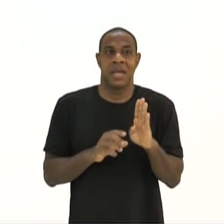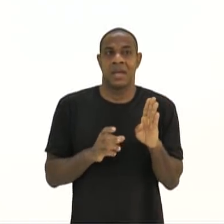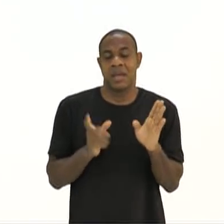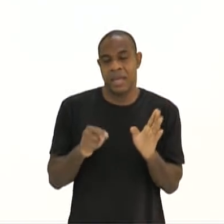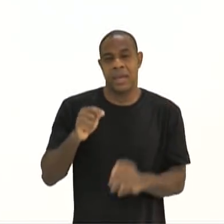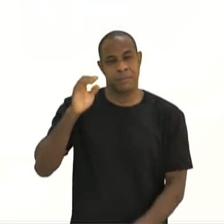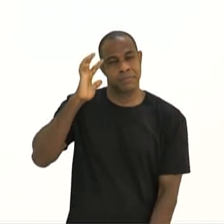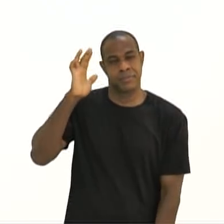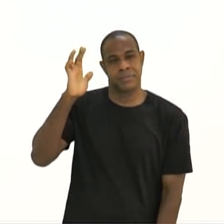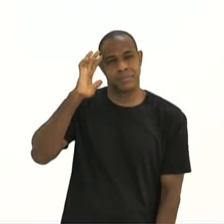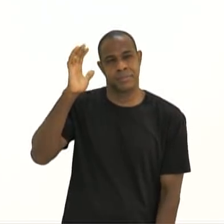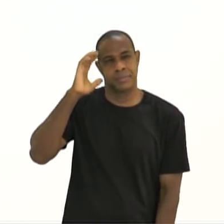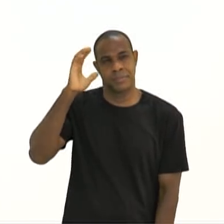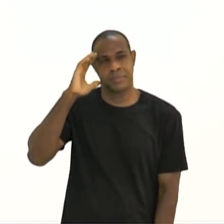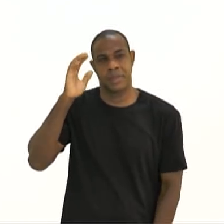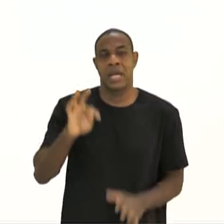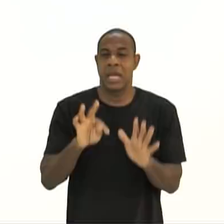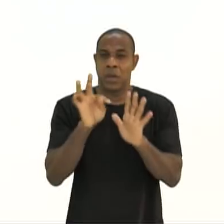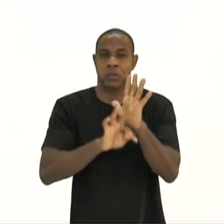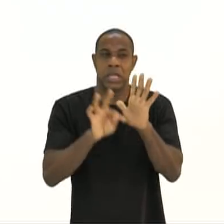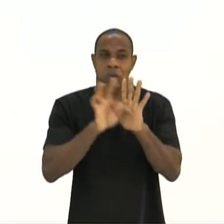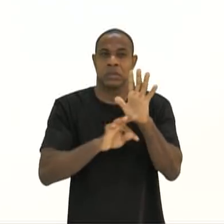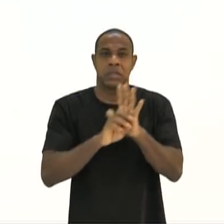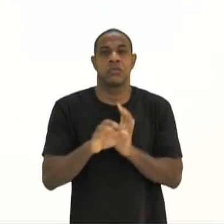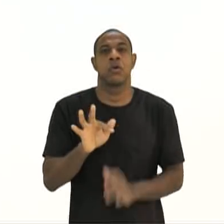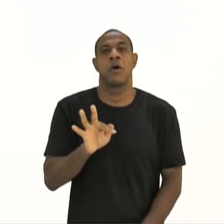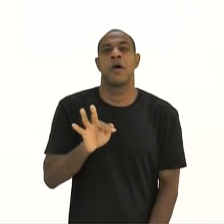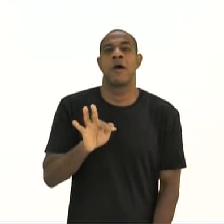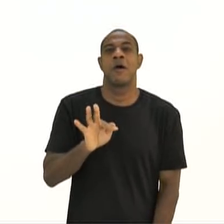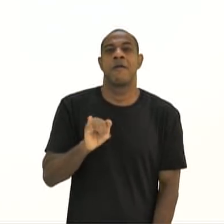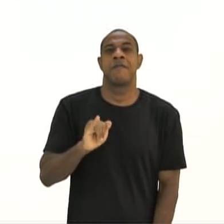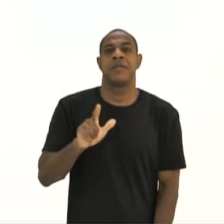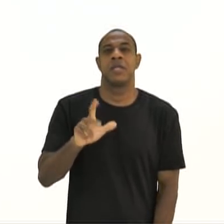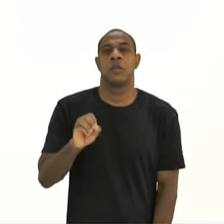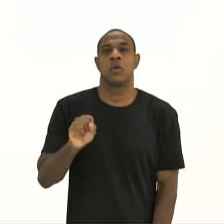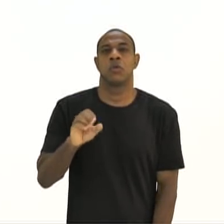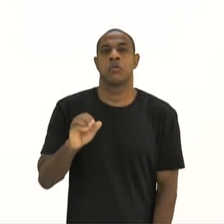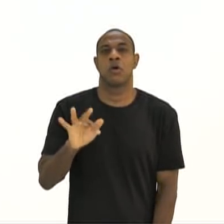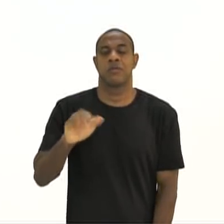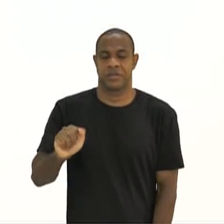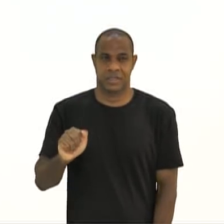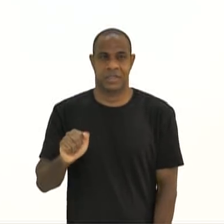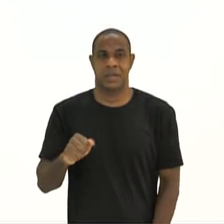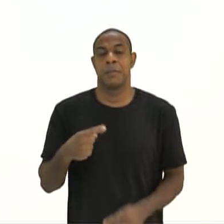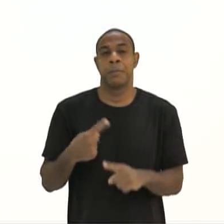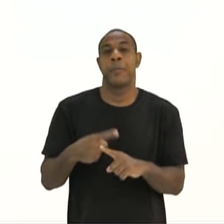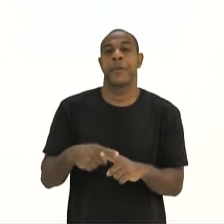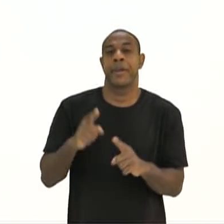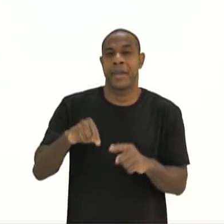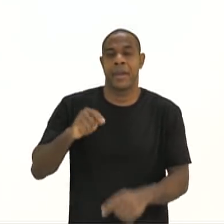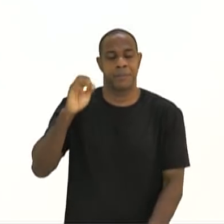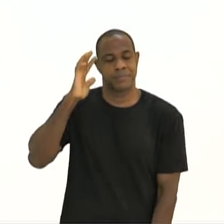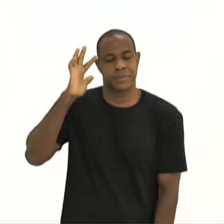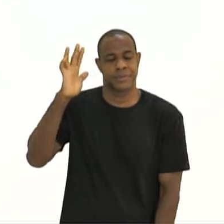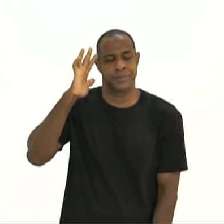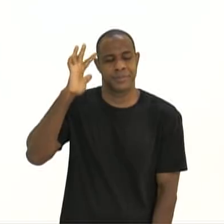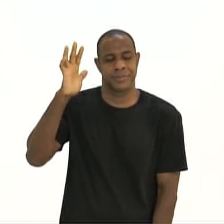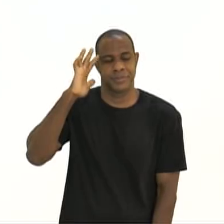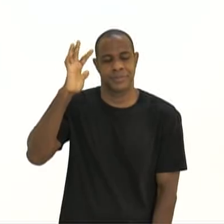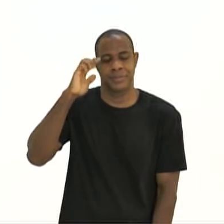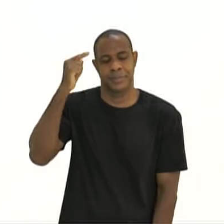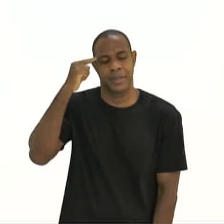reflexão sobre a brevidade da vida. Né? Então vocês conseguiram captar aí, fazer uma correlação entre as